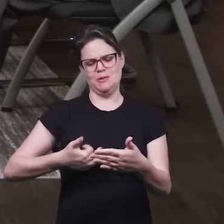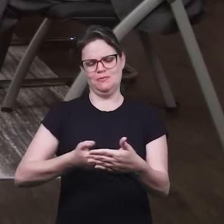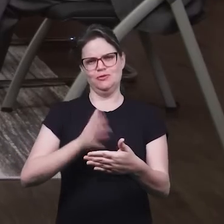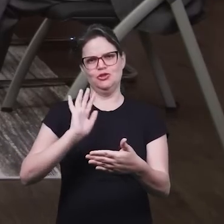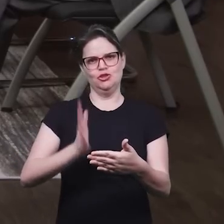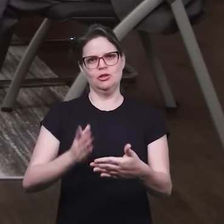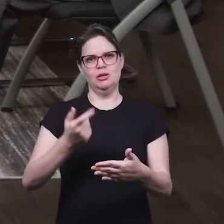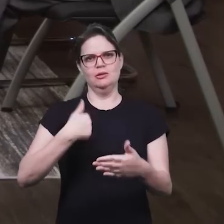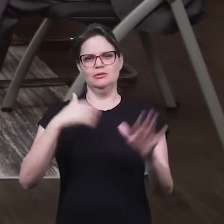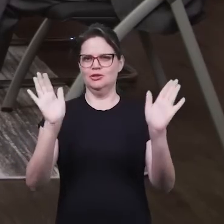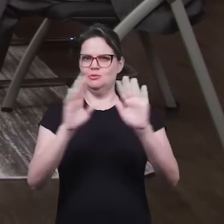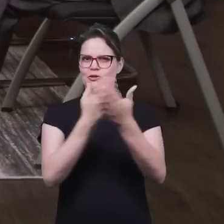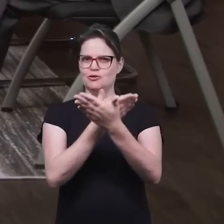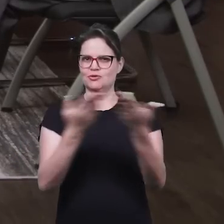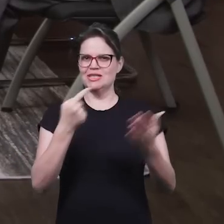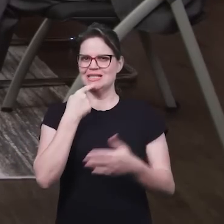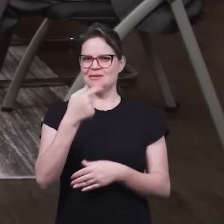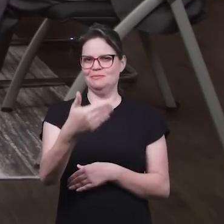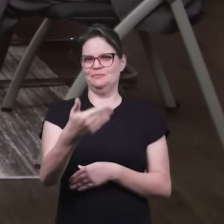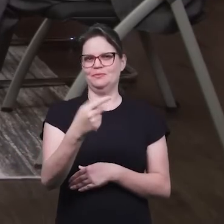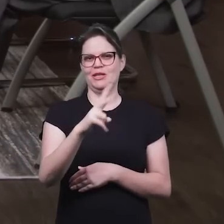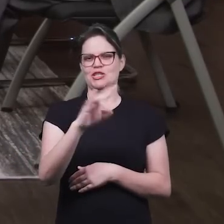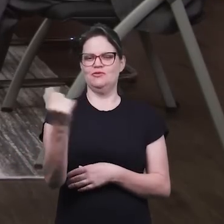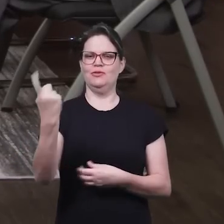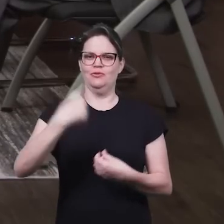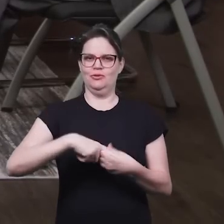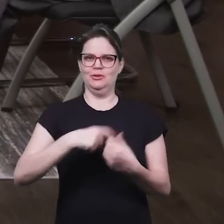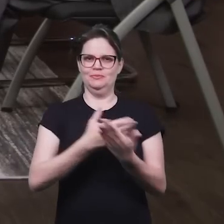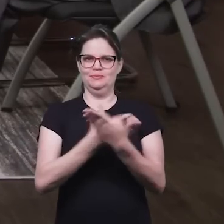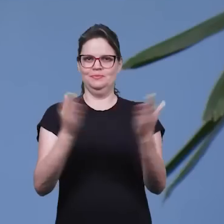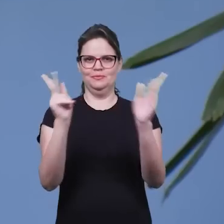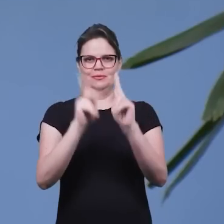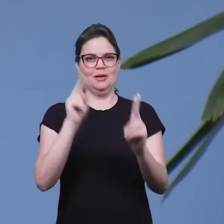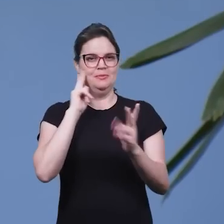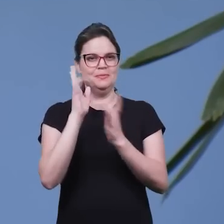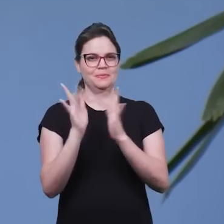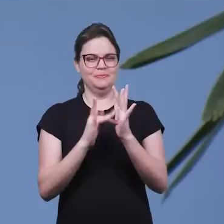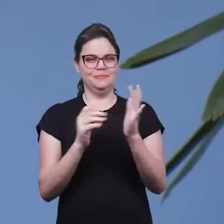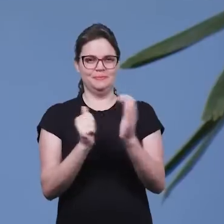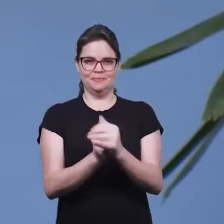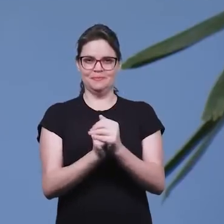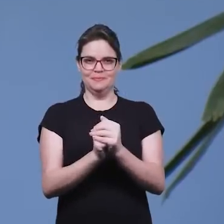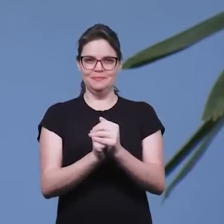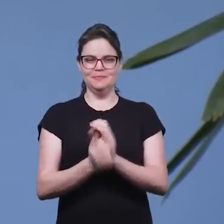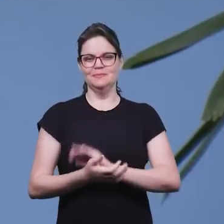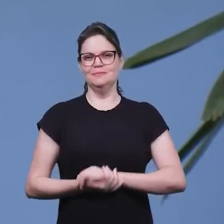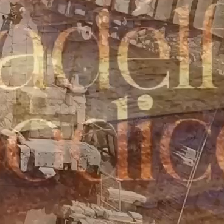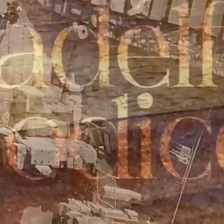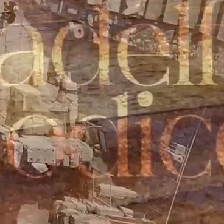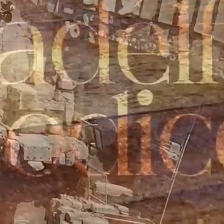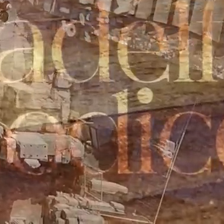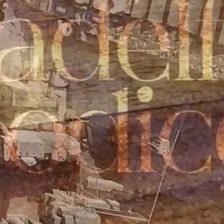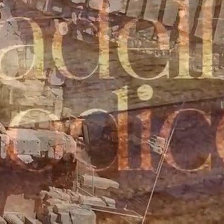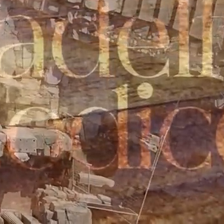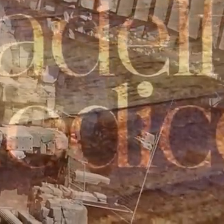despedimos de você que está nos assistindo. Semana que vem, se Deus quiser, a gente está de volta. A todos vocês, a paz do Senhor Jesus.